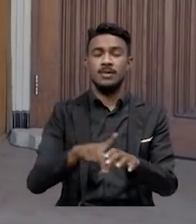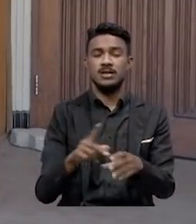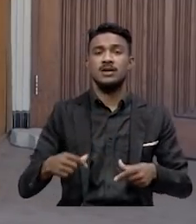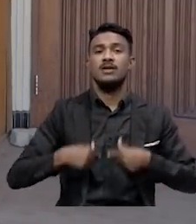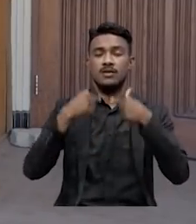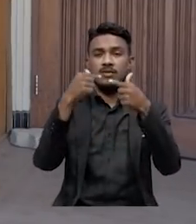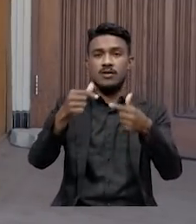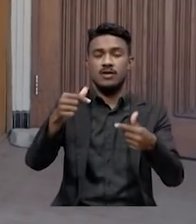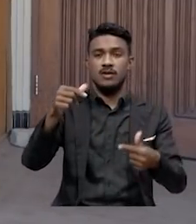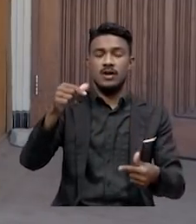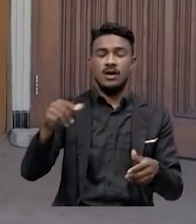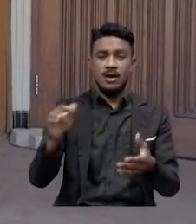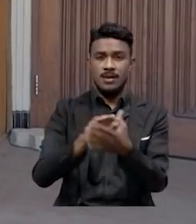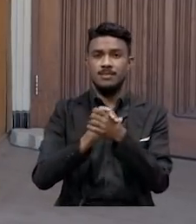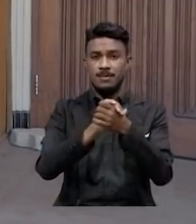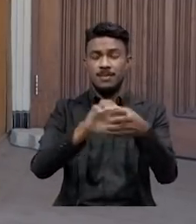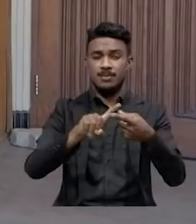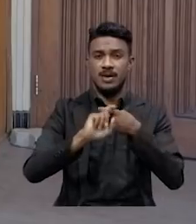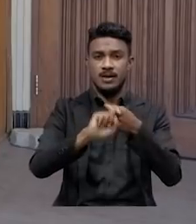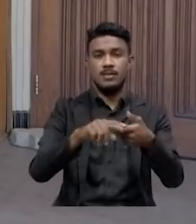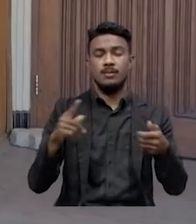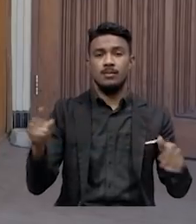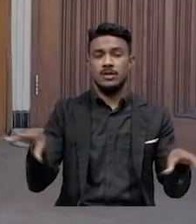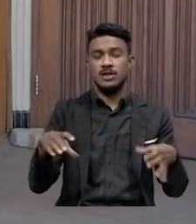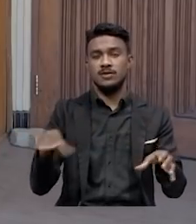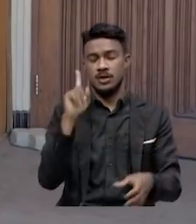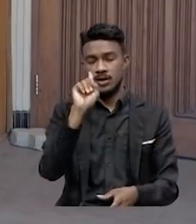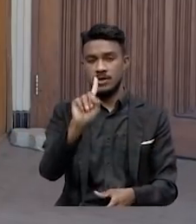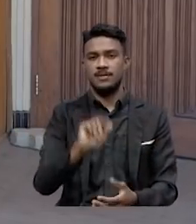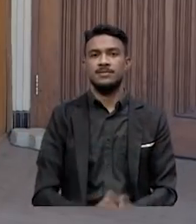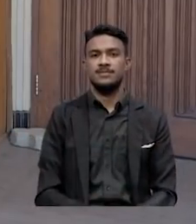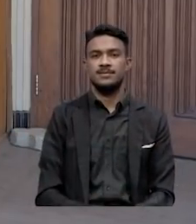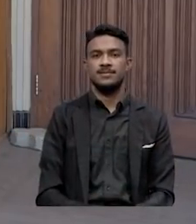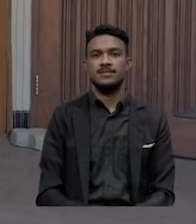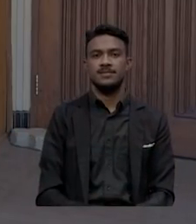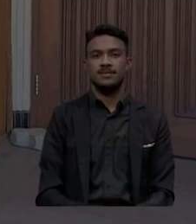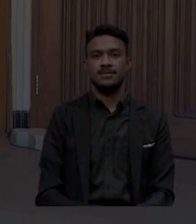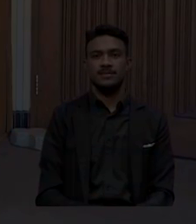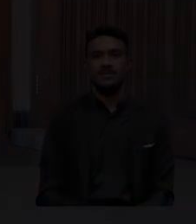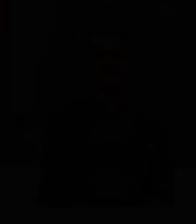Virgilio se hametin tandet prosesu idane. Ekipa cobertura GMN.